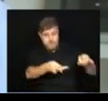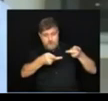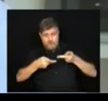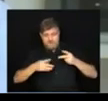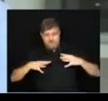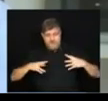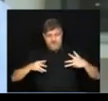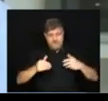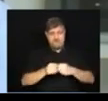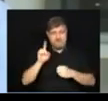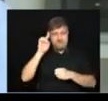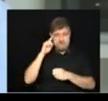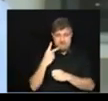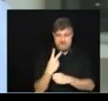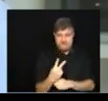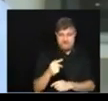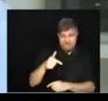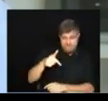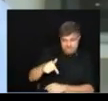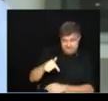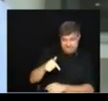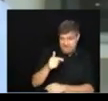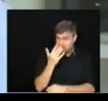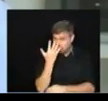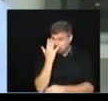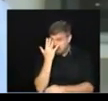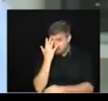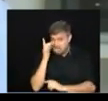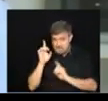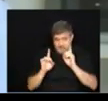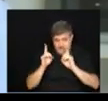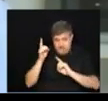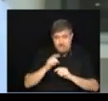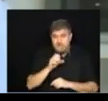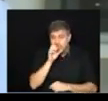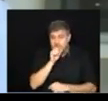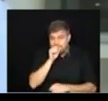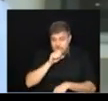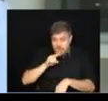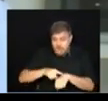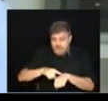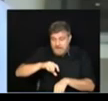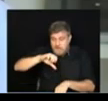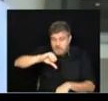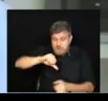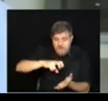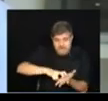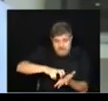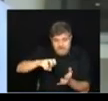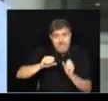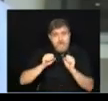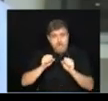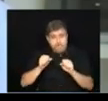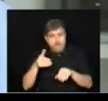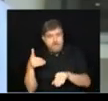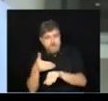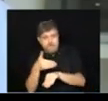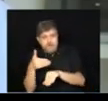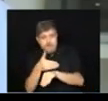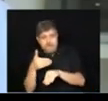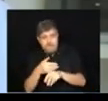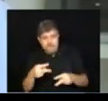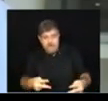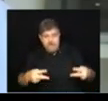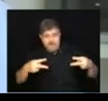todos, dia 27 de fevereiro, sábado, às 9 horas da manhã, vocês podem acessar